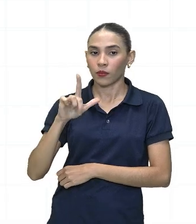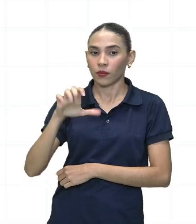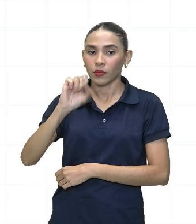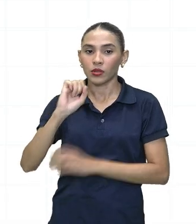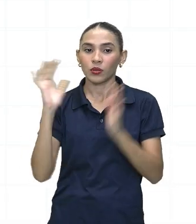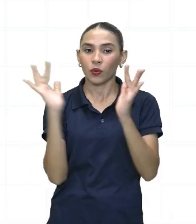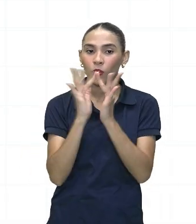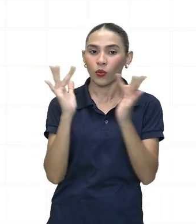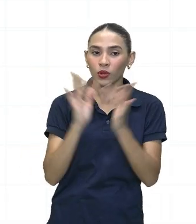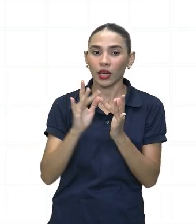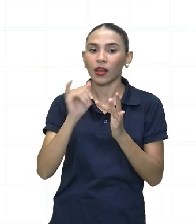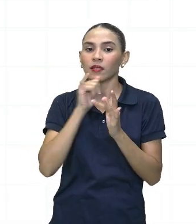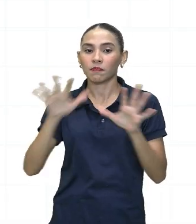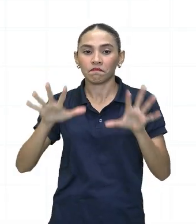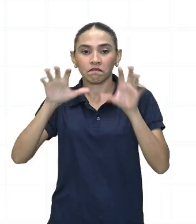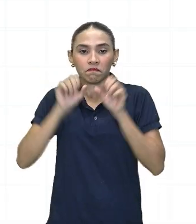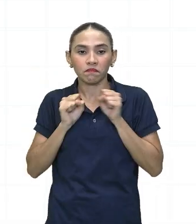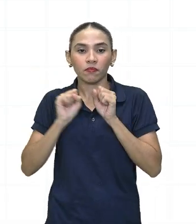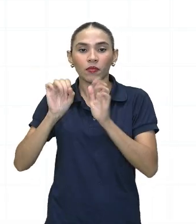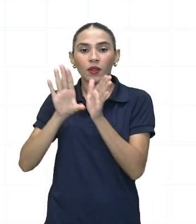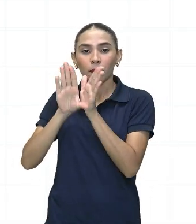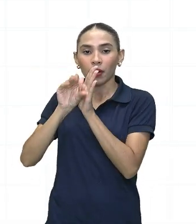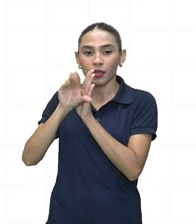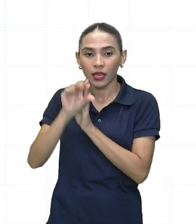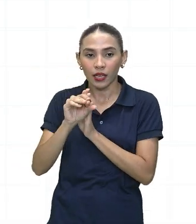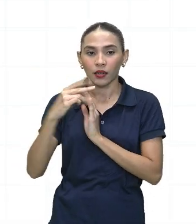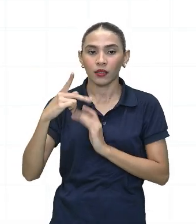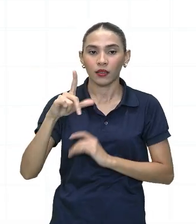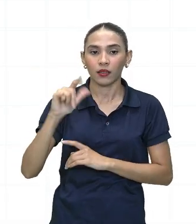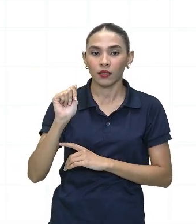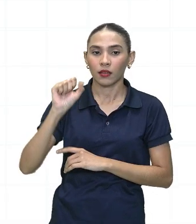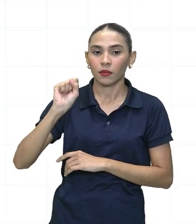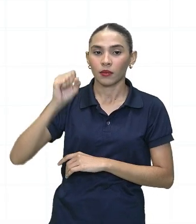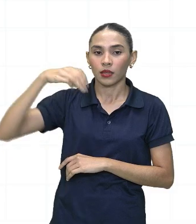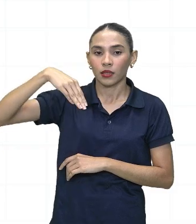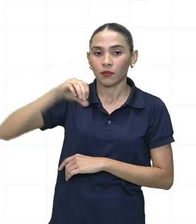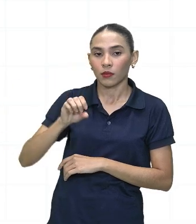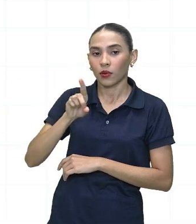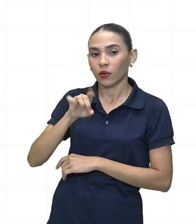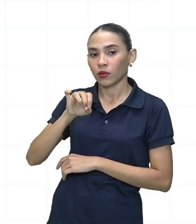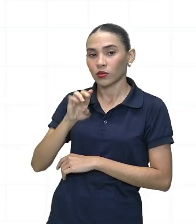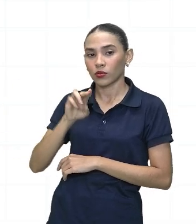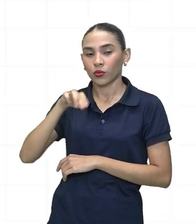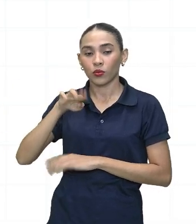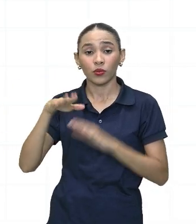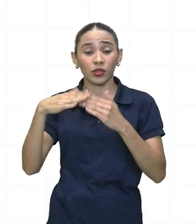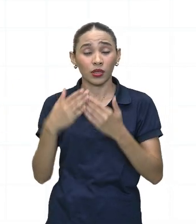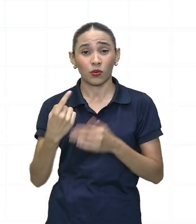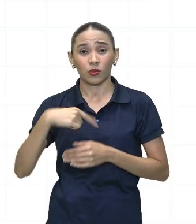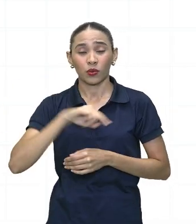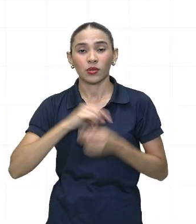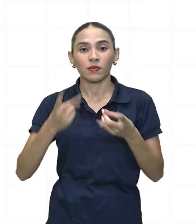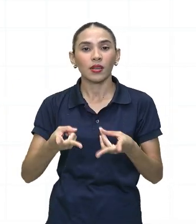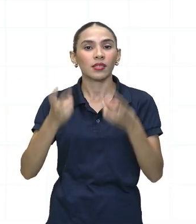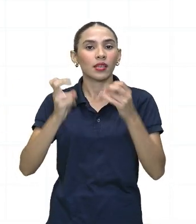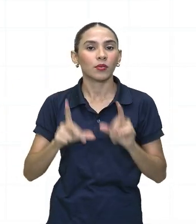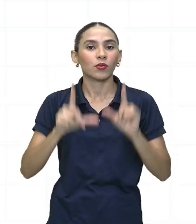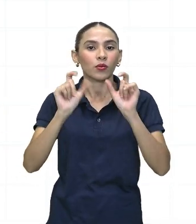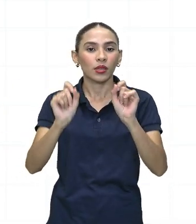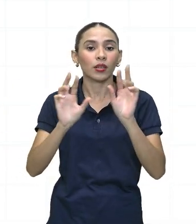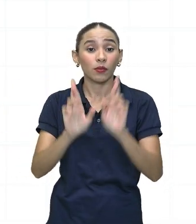com protozoário do gênero Plasmodium. E aí a gente já percebe uma